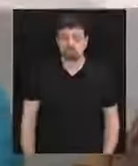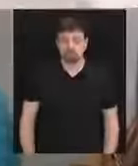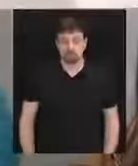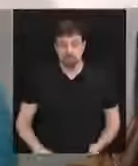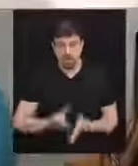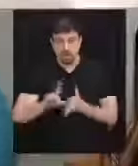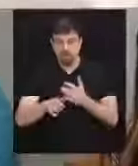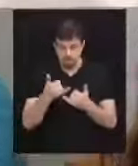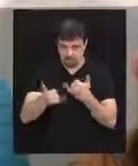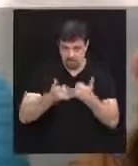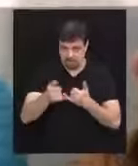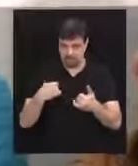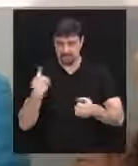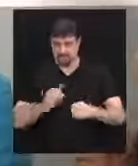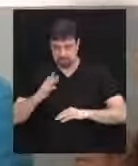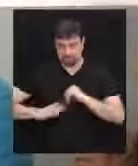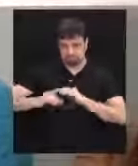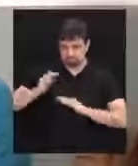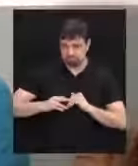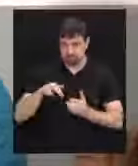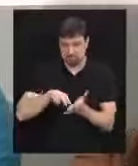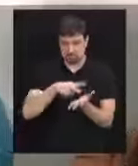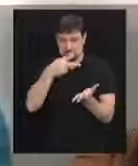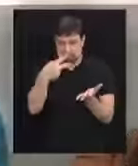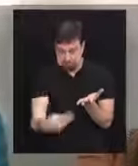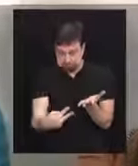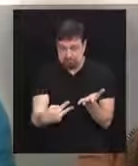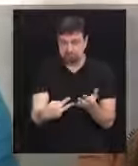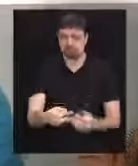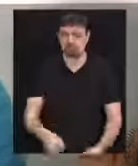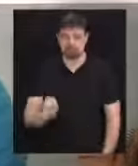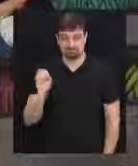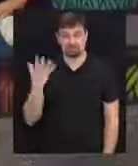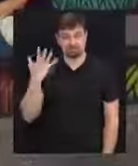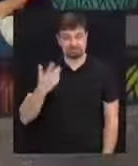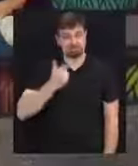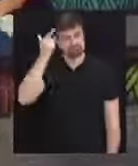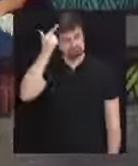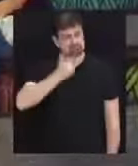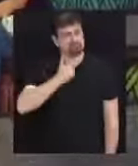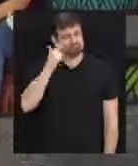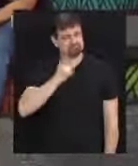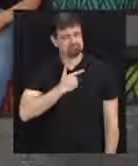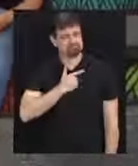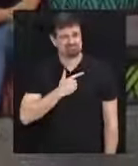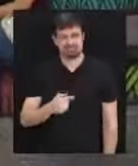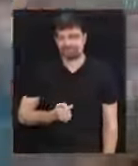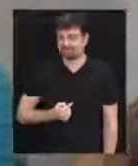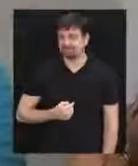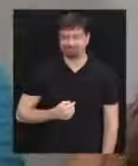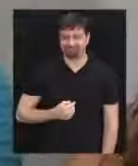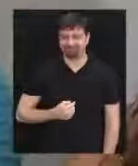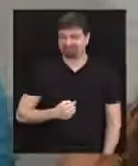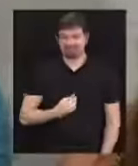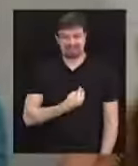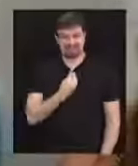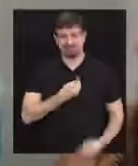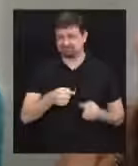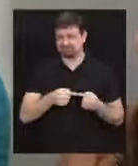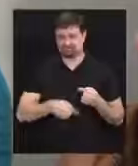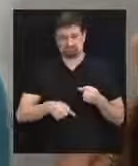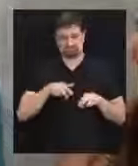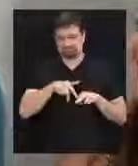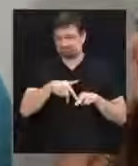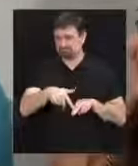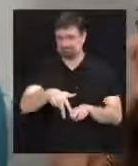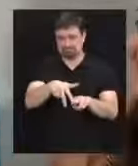É isso aí, depois de toda aquela brincadeira que a gente fez lá, eu tomei um, dois tombos, né, Gabi? Foi Mandou feio. Mandou mal pra caramba. Eu descobri que skate não é a minha vida, mas